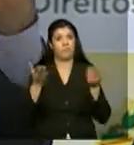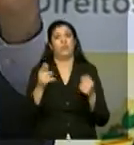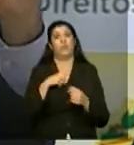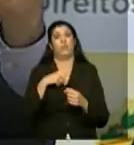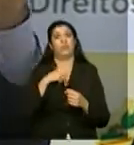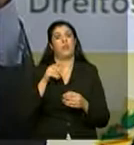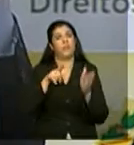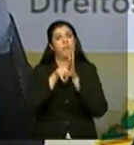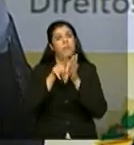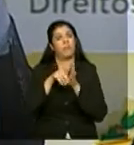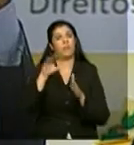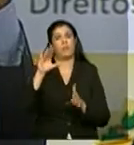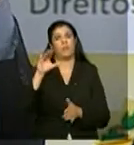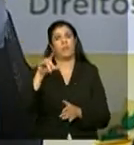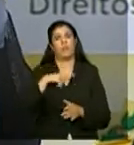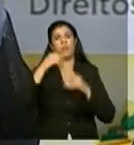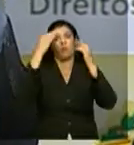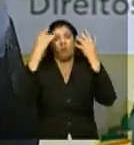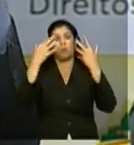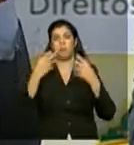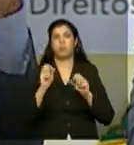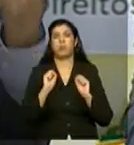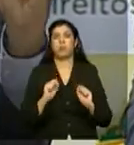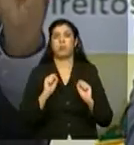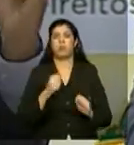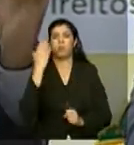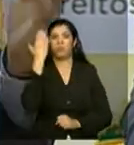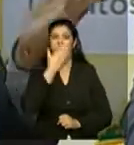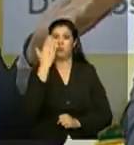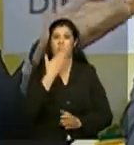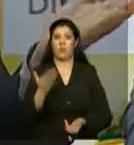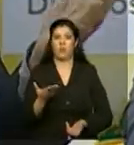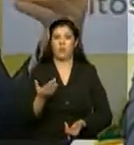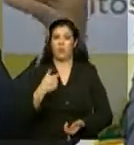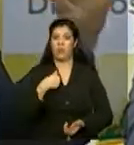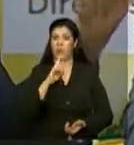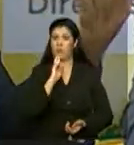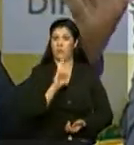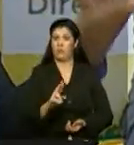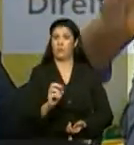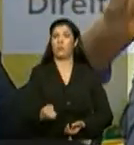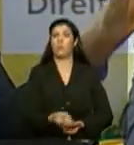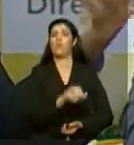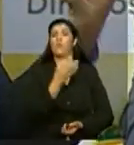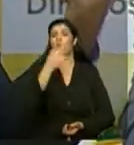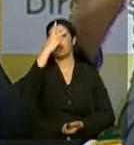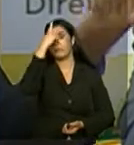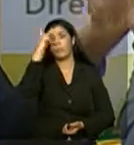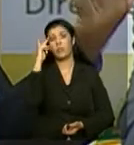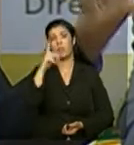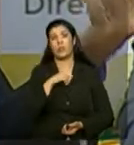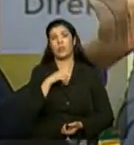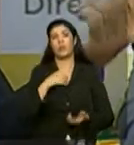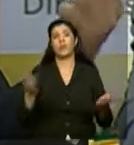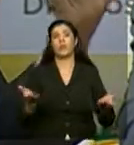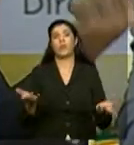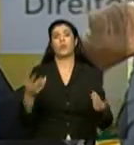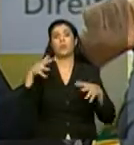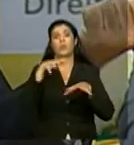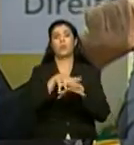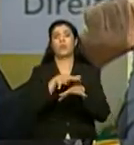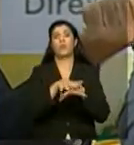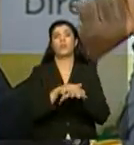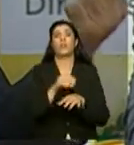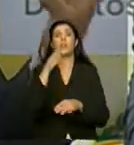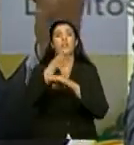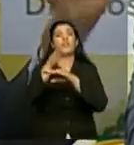científicos decidimos o que podemos provar a teoria quantas pessoas aí ingressassem no